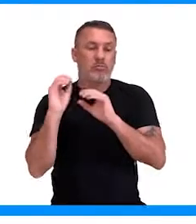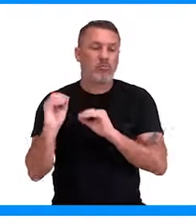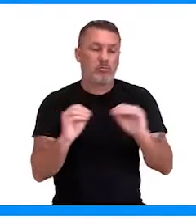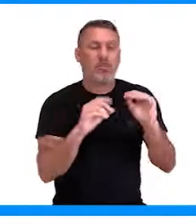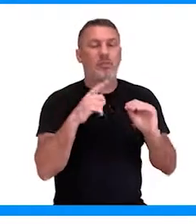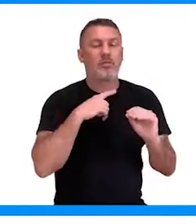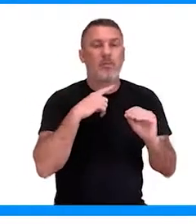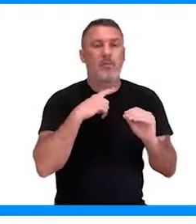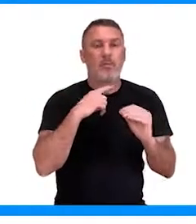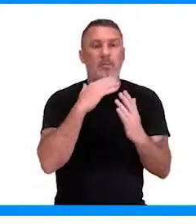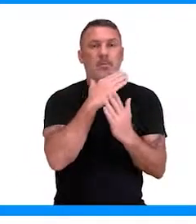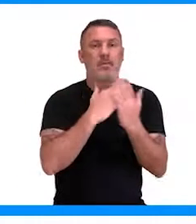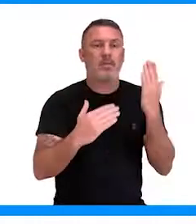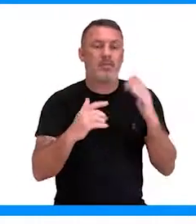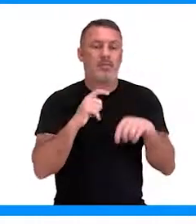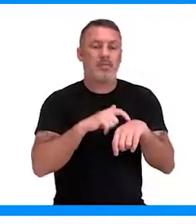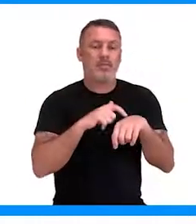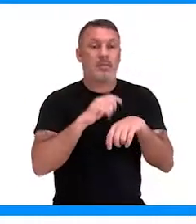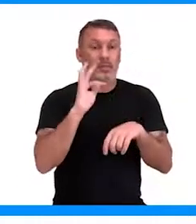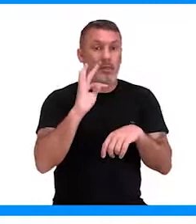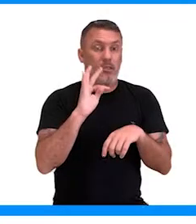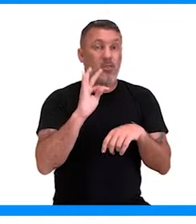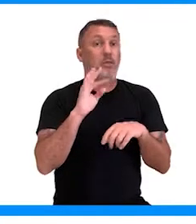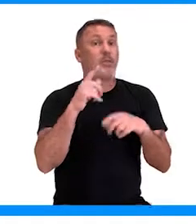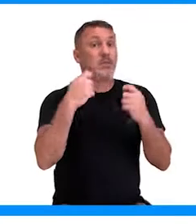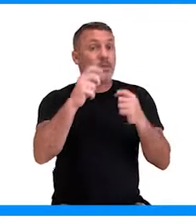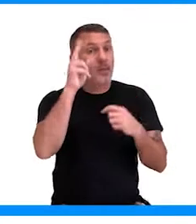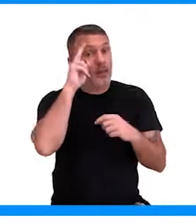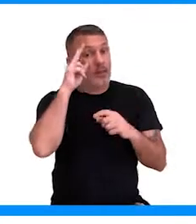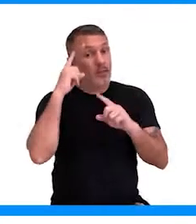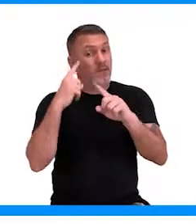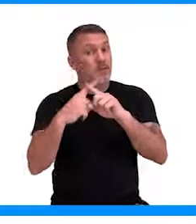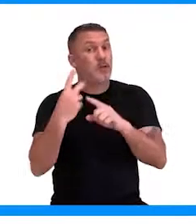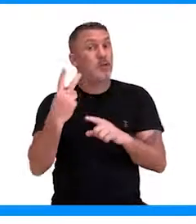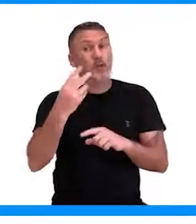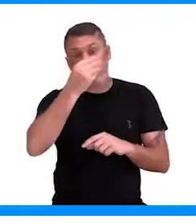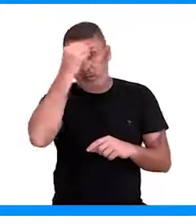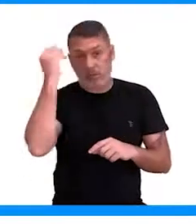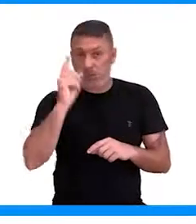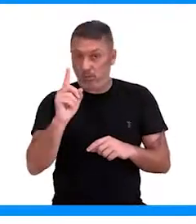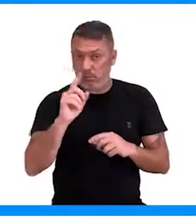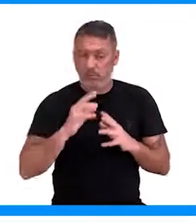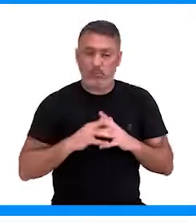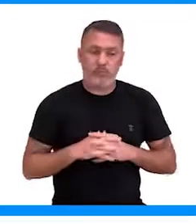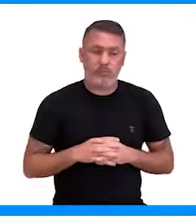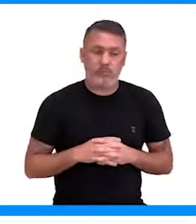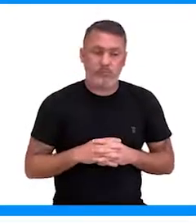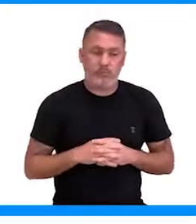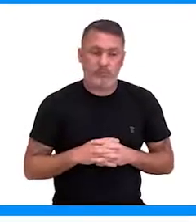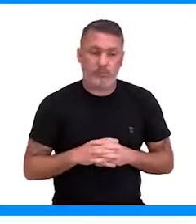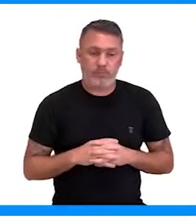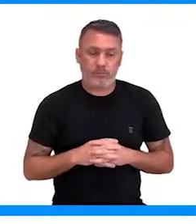Aí você ia achar a metade do tempo, só tem que lembrar de multiplicar por 2 depois, tá?